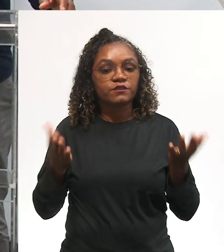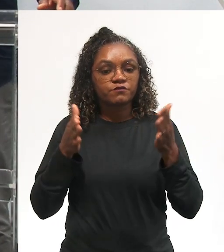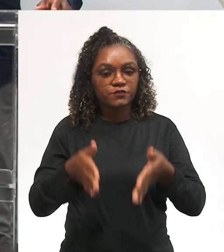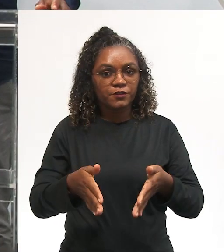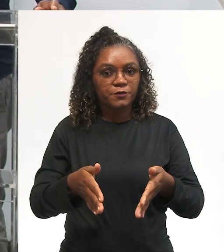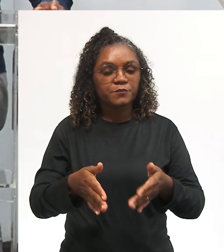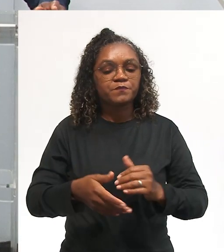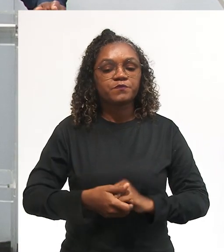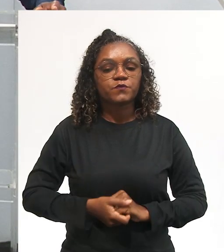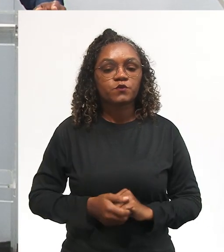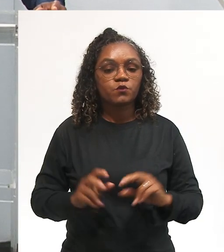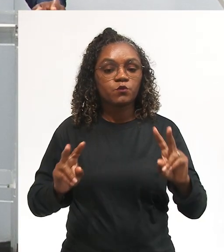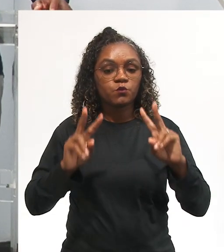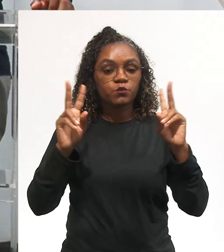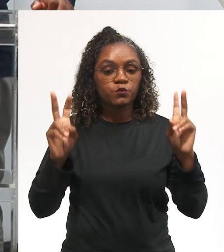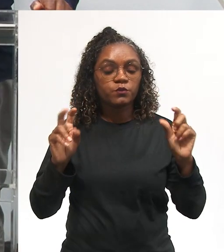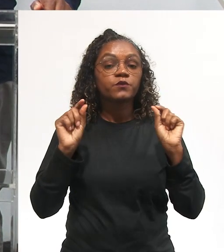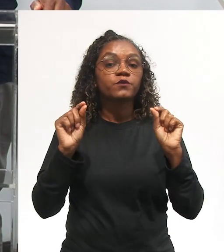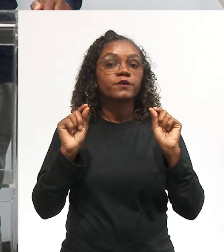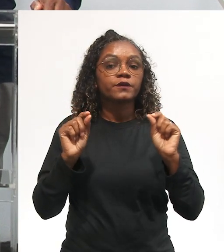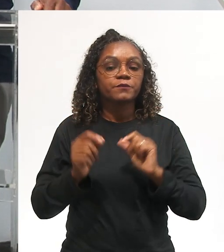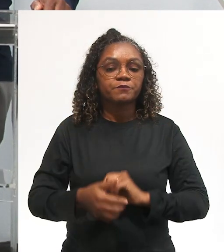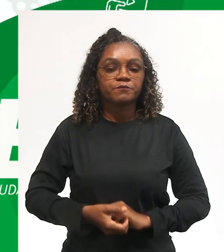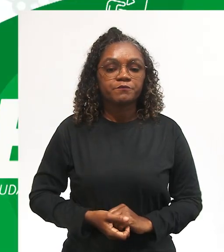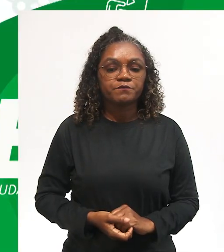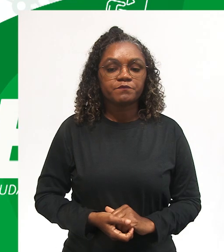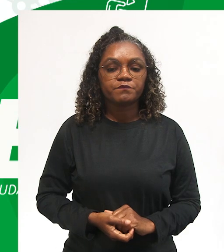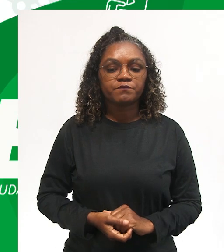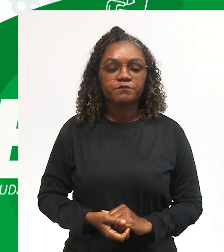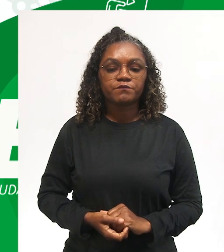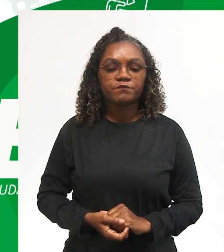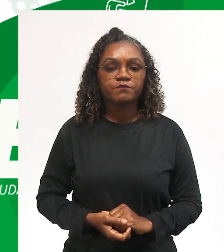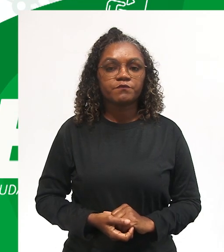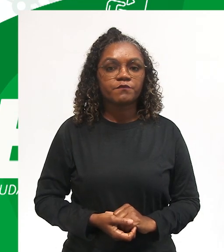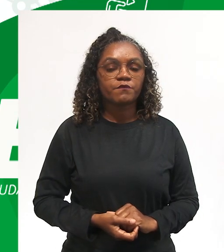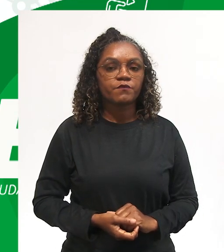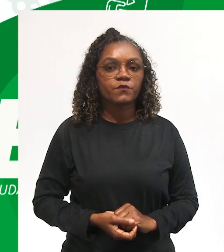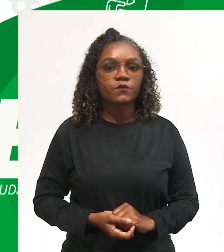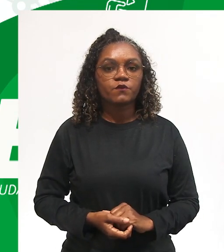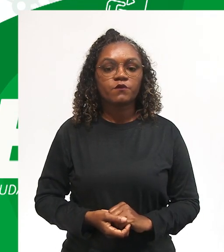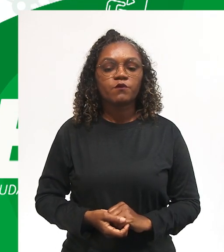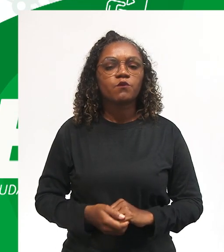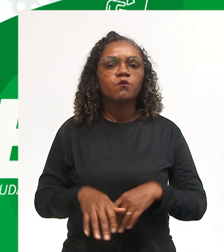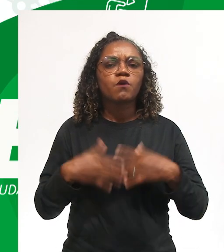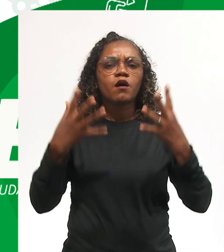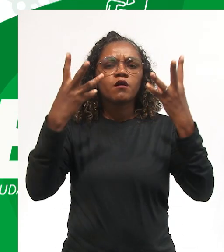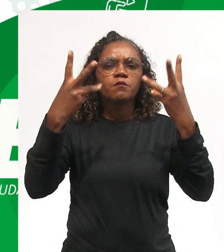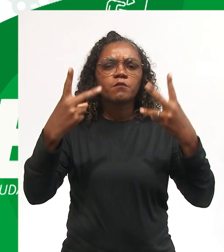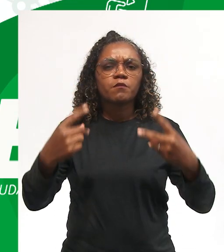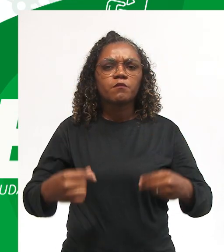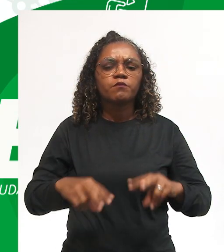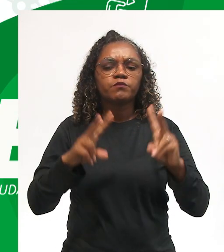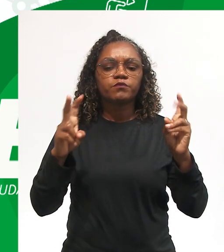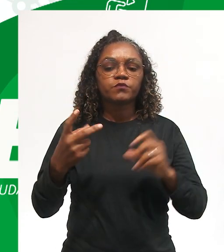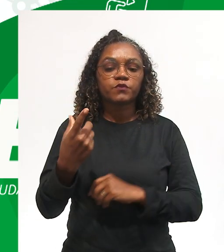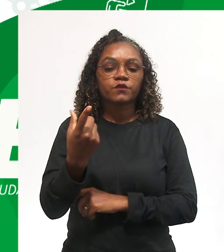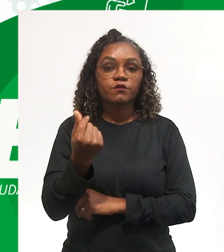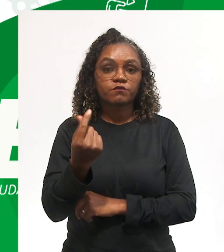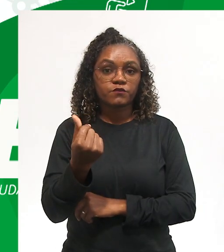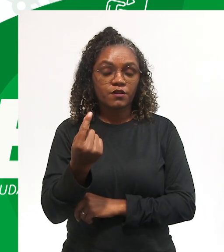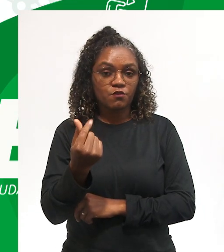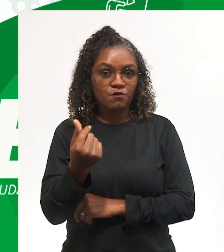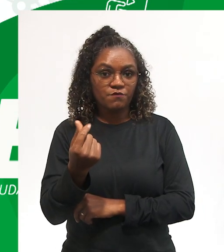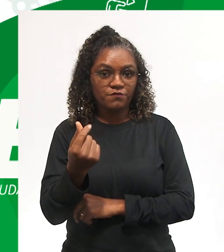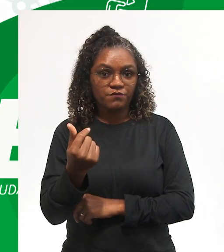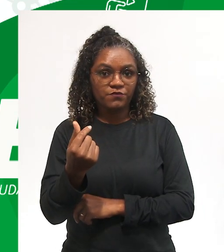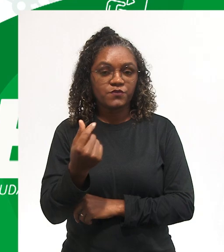aplicada. Como assunto hoje, vamos trabalhar com a definição de valor do dinheiro no tempo e juros